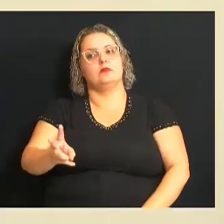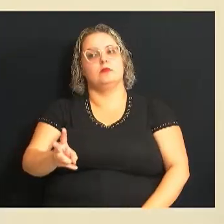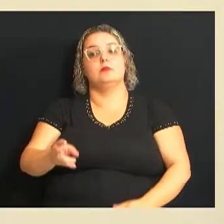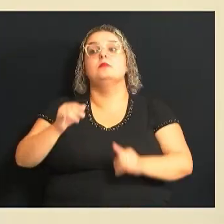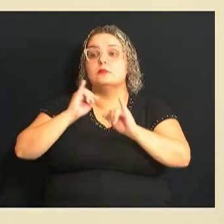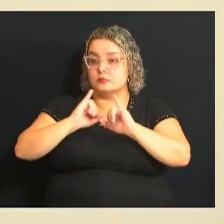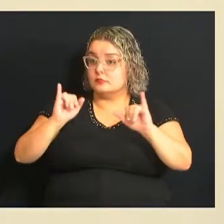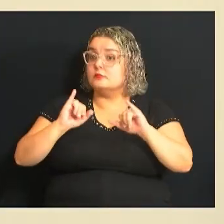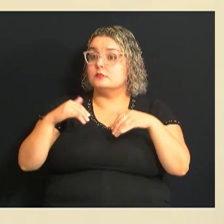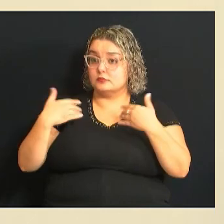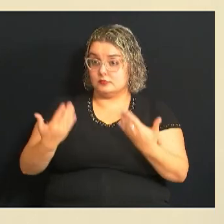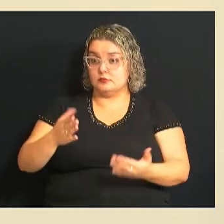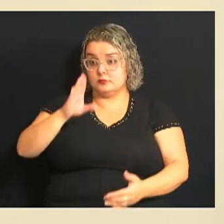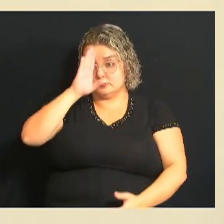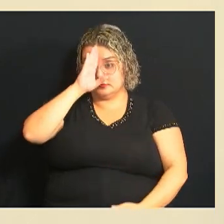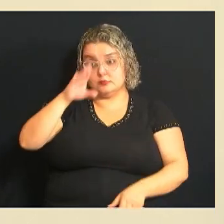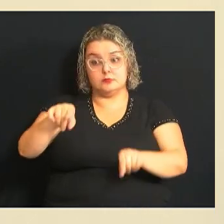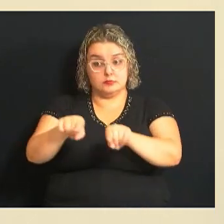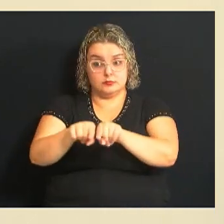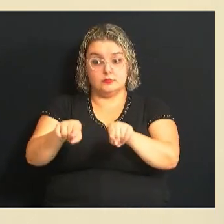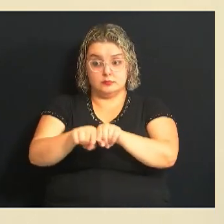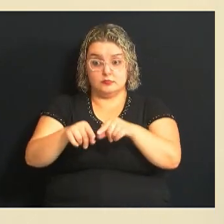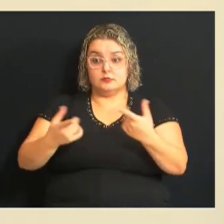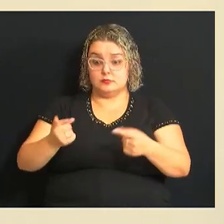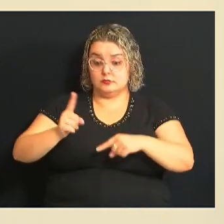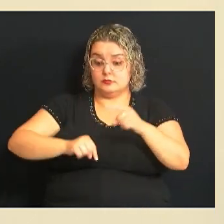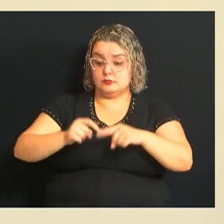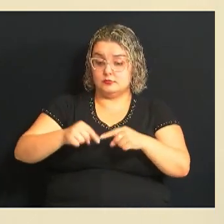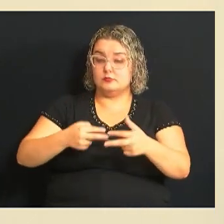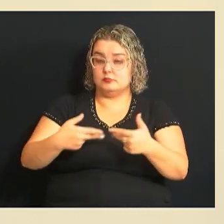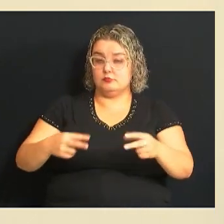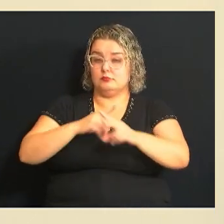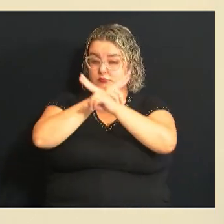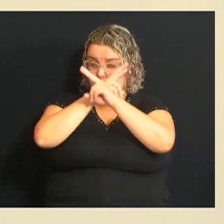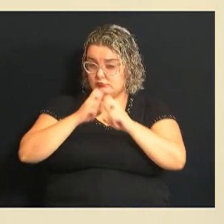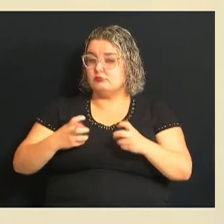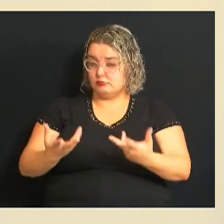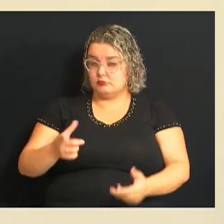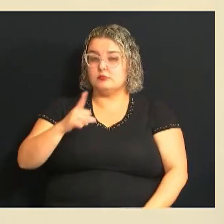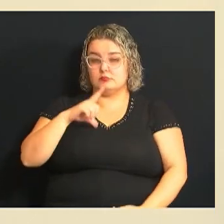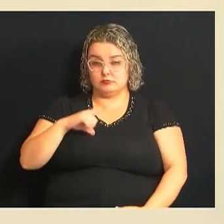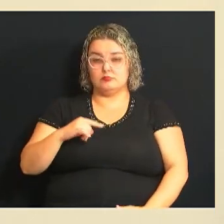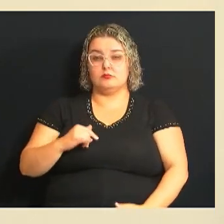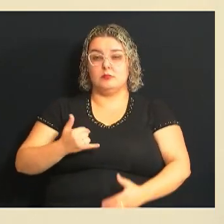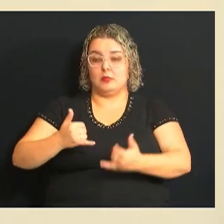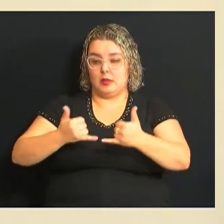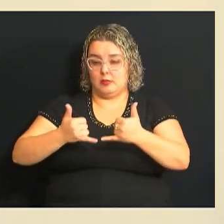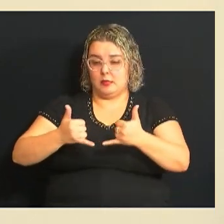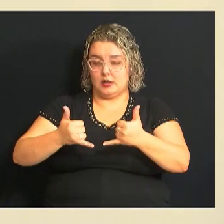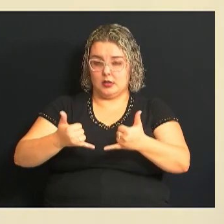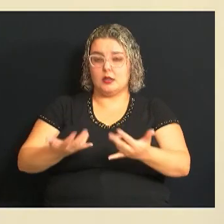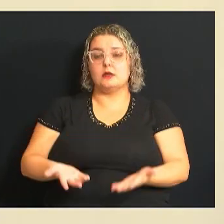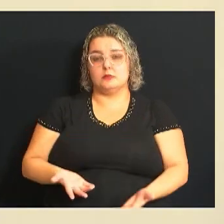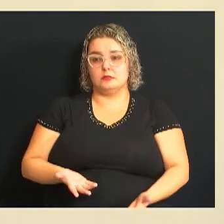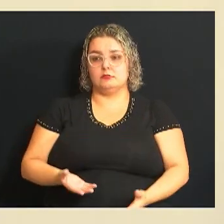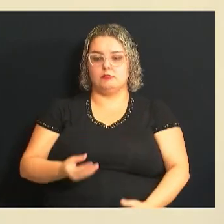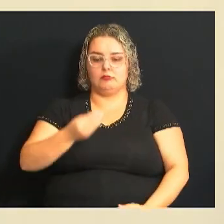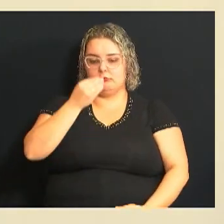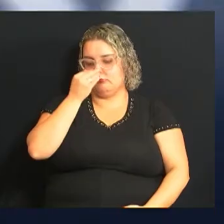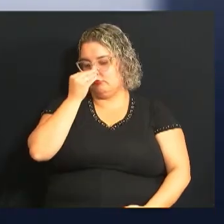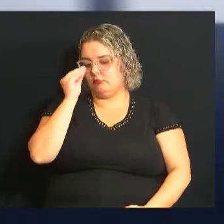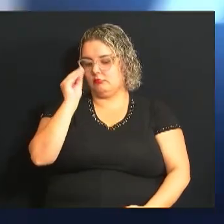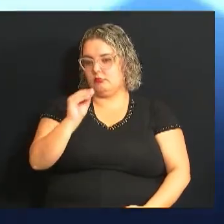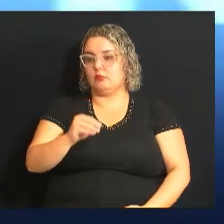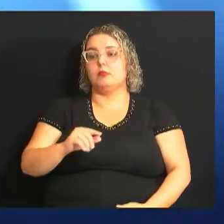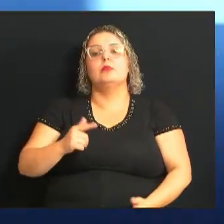divulgação. Principalmente também pelos produtos tóxicos que tem nessas baterias e hoje são descartados em locais